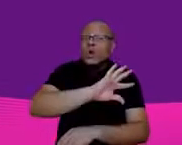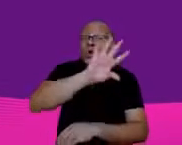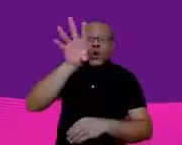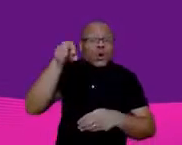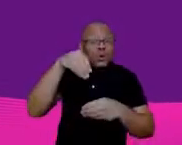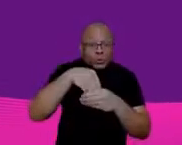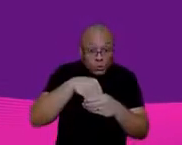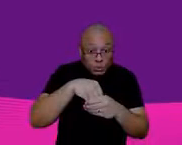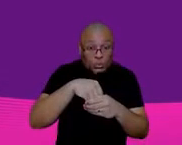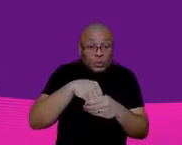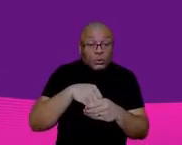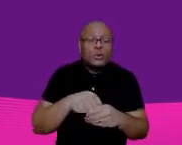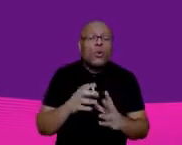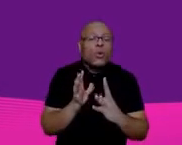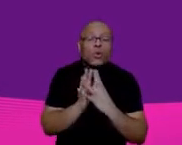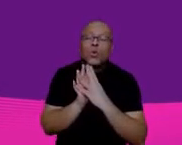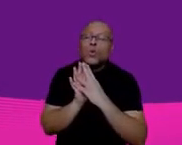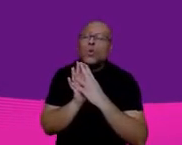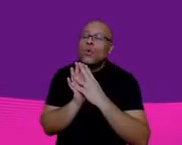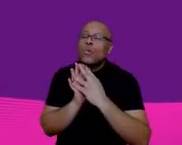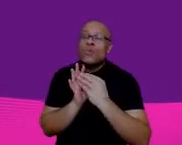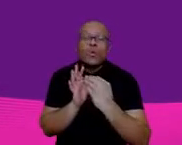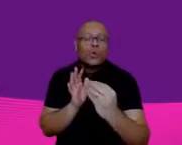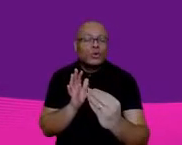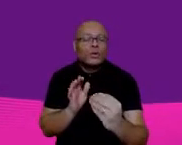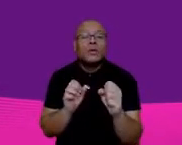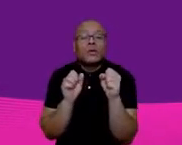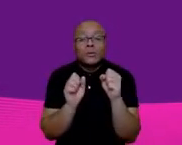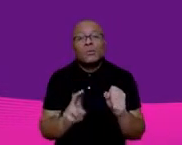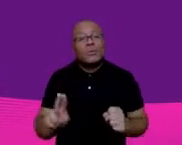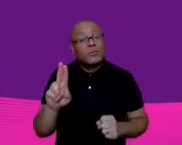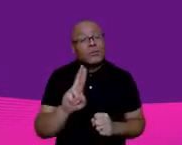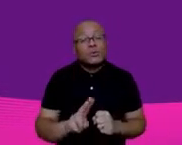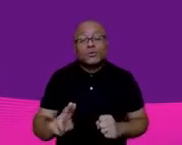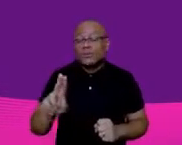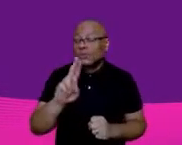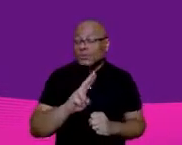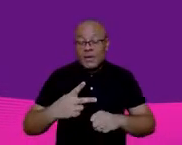num modelo que nós podemos utilizar na cirurgia,